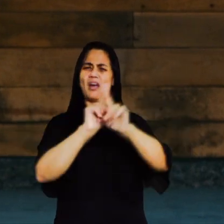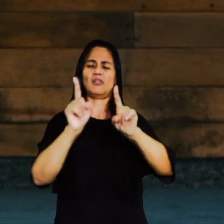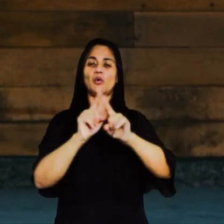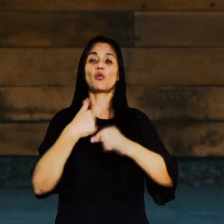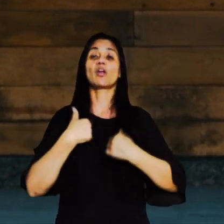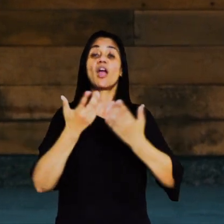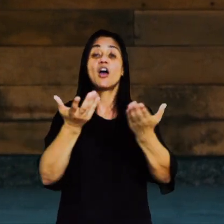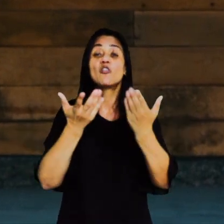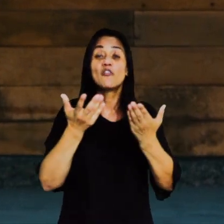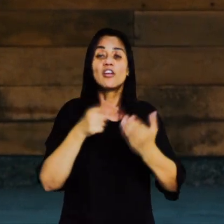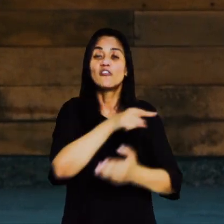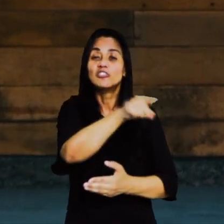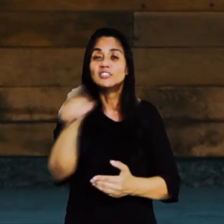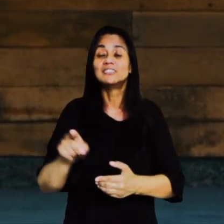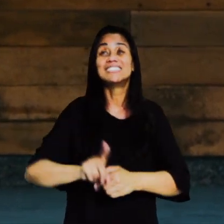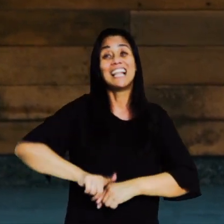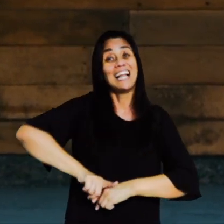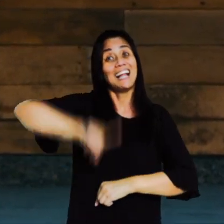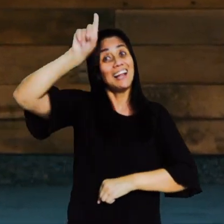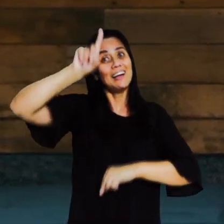Te ver no céu.